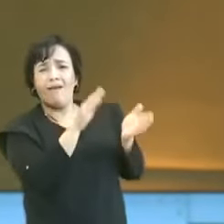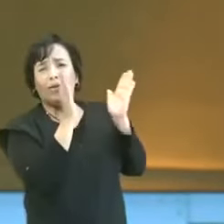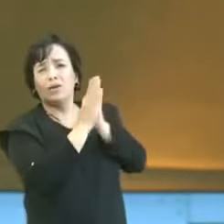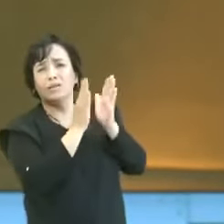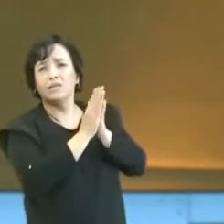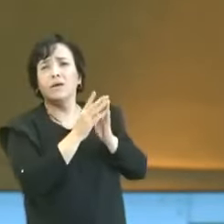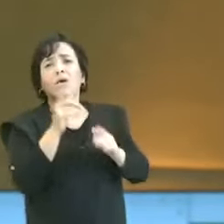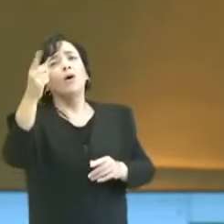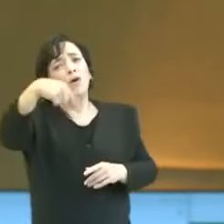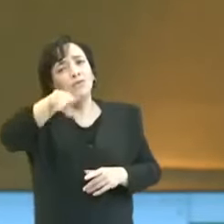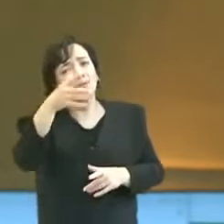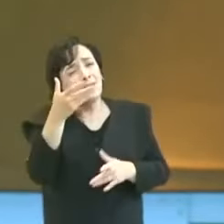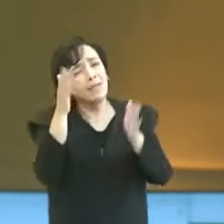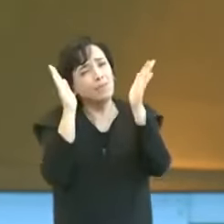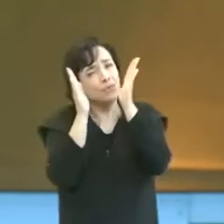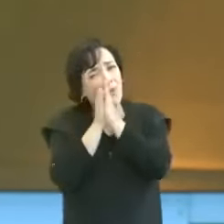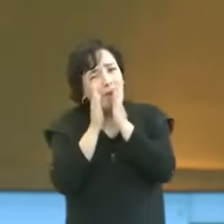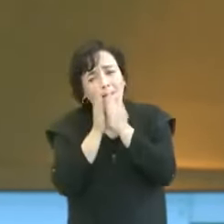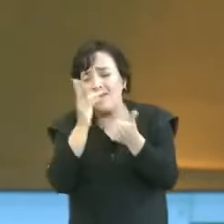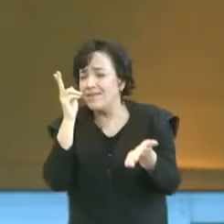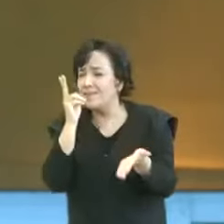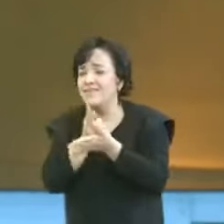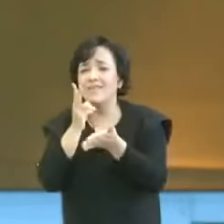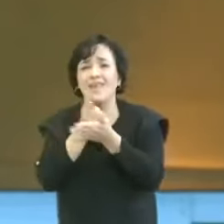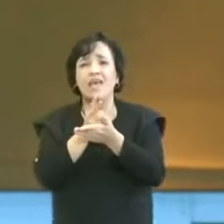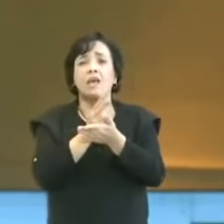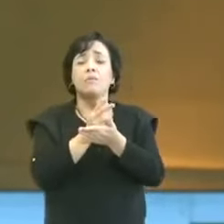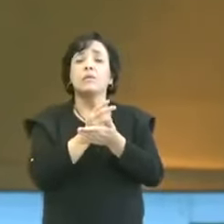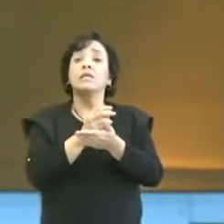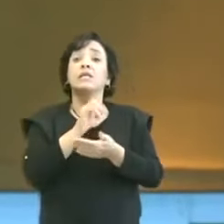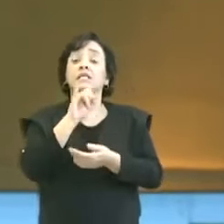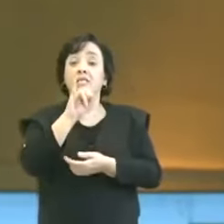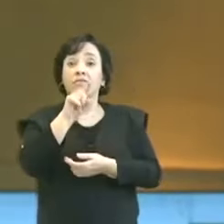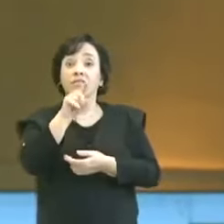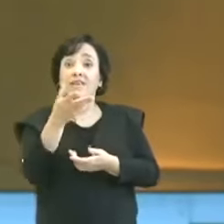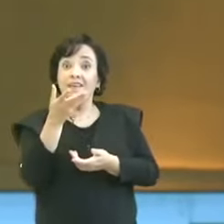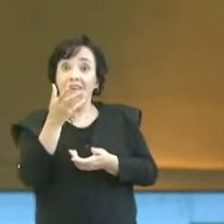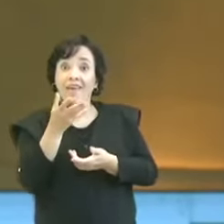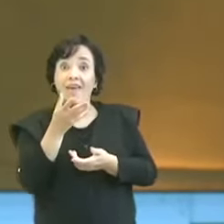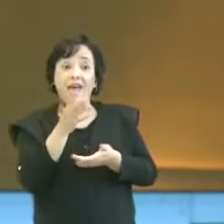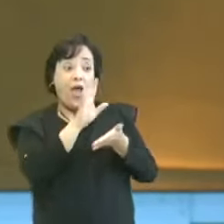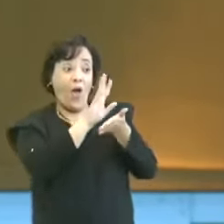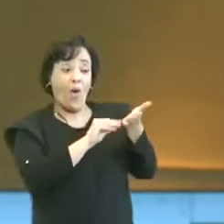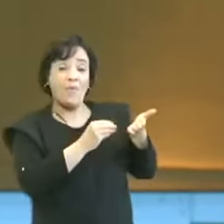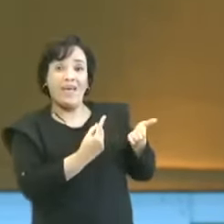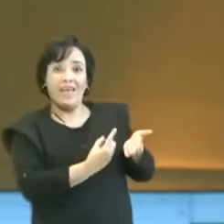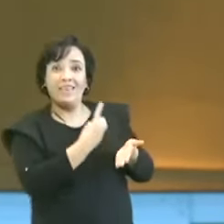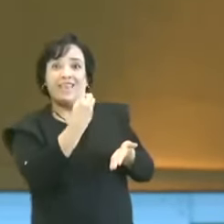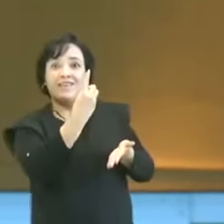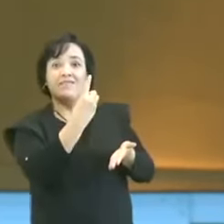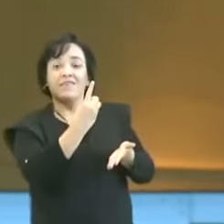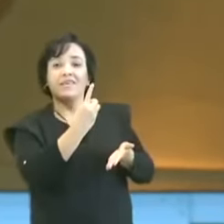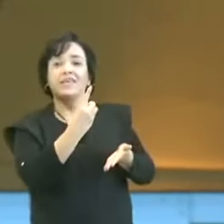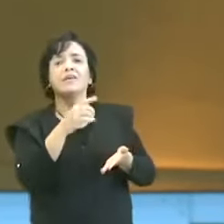cessar. Se hoje você quer fazer da oração de Davi a tua, Pedir, Deus, me ajuda, eu quero